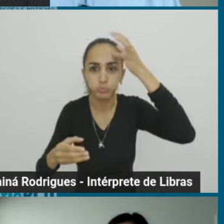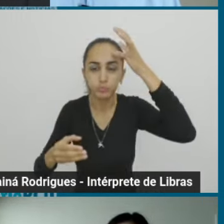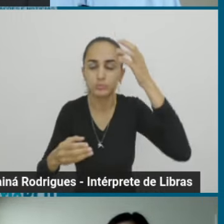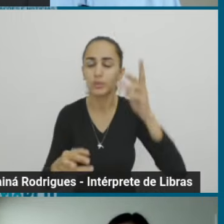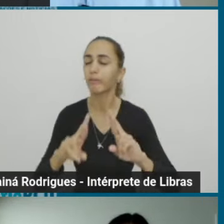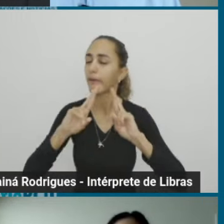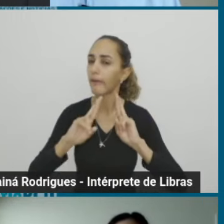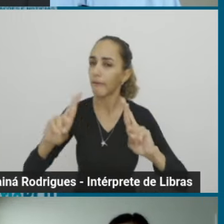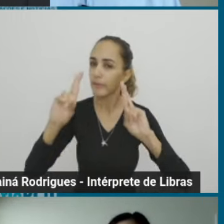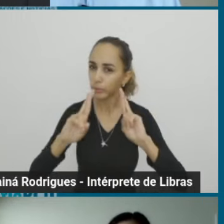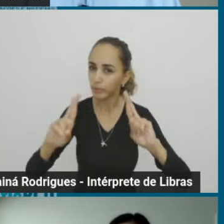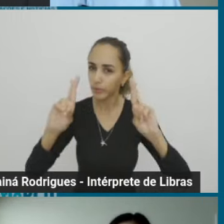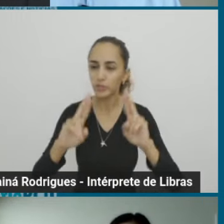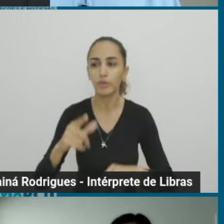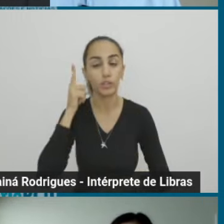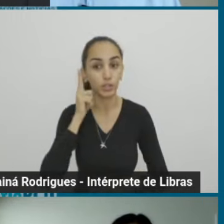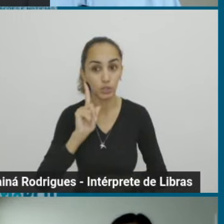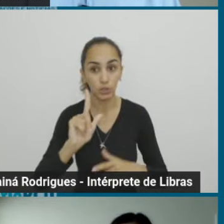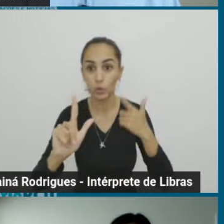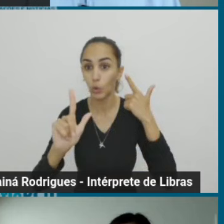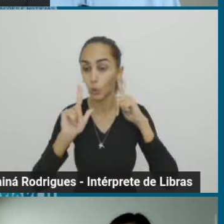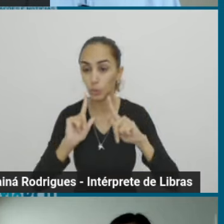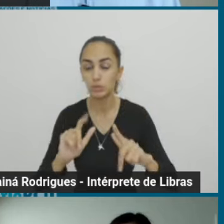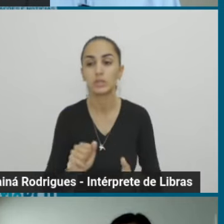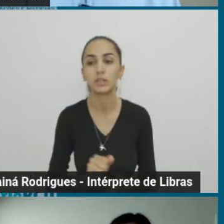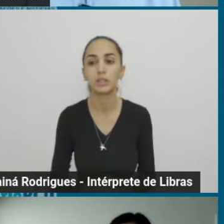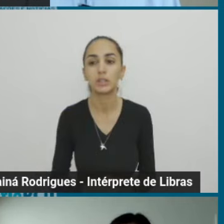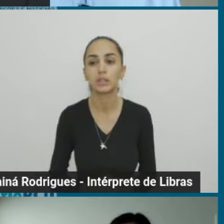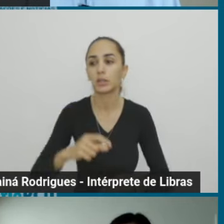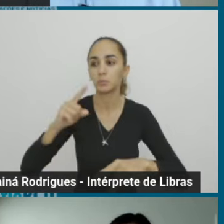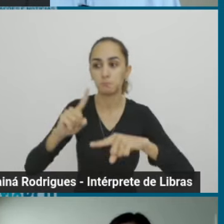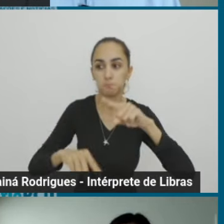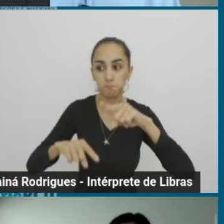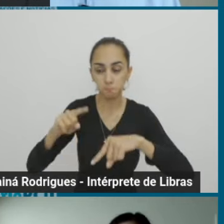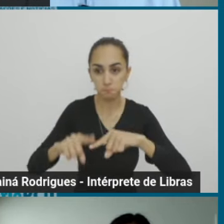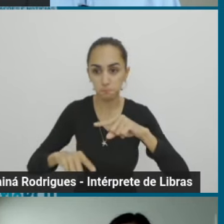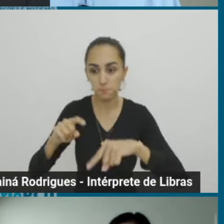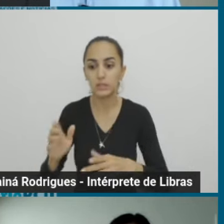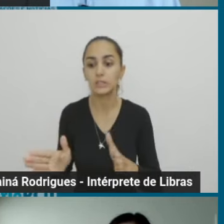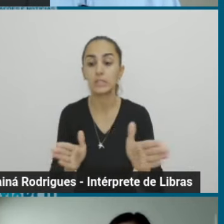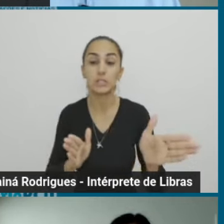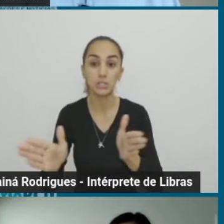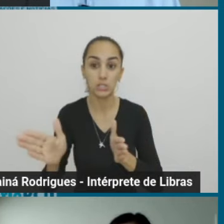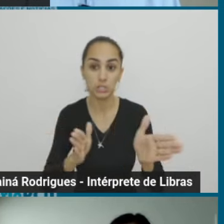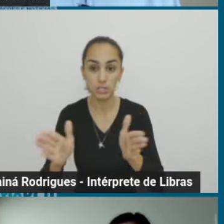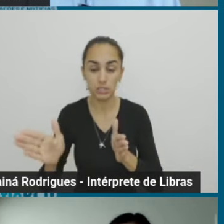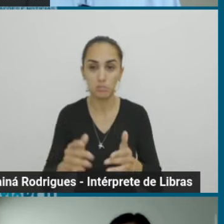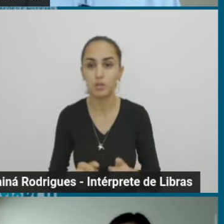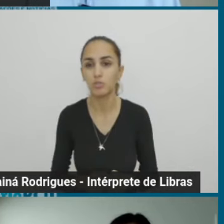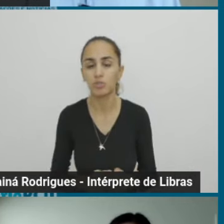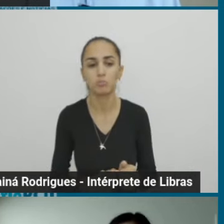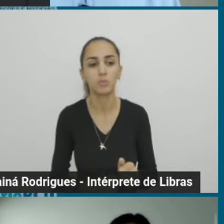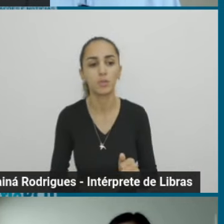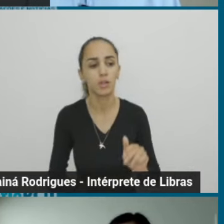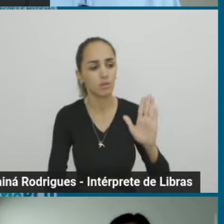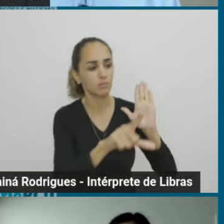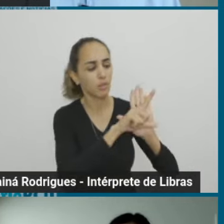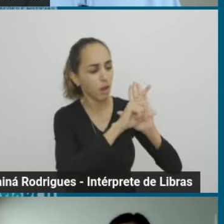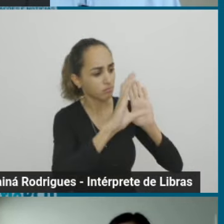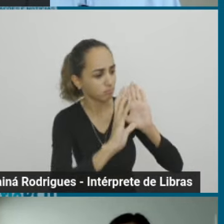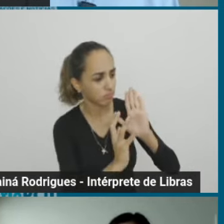gente consiga também, no que diz respeito aos recursos de acessibilidade, tirar do papel todas essas